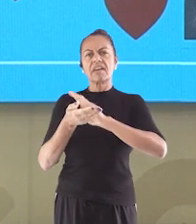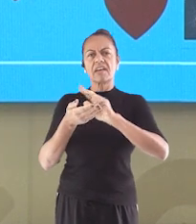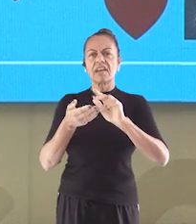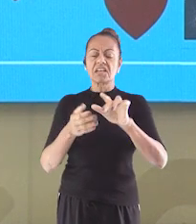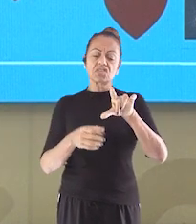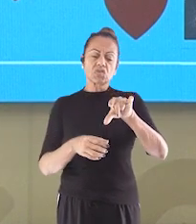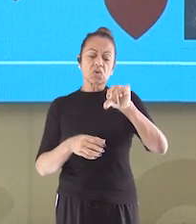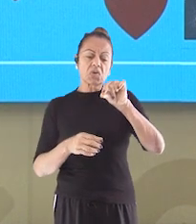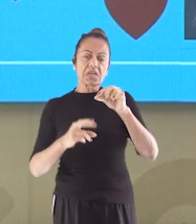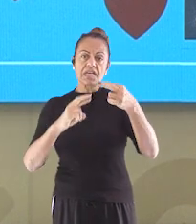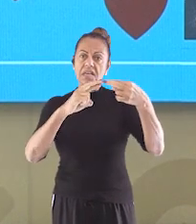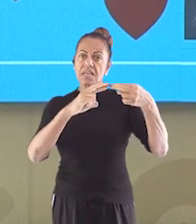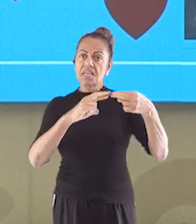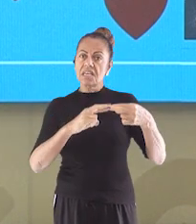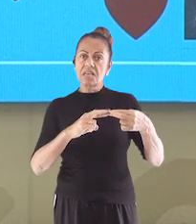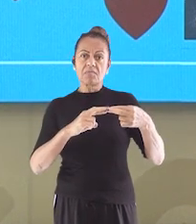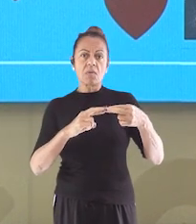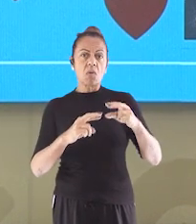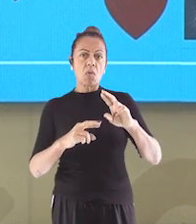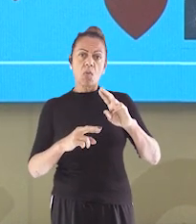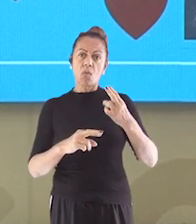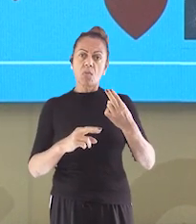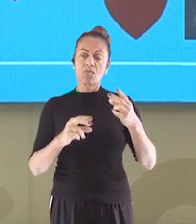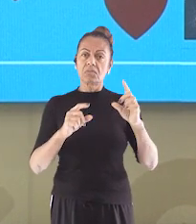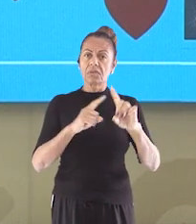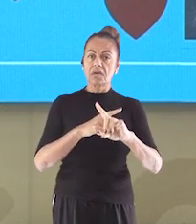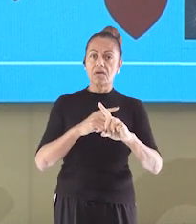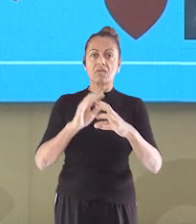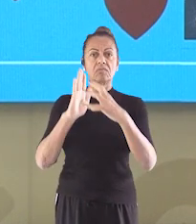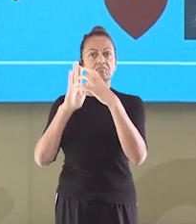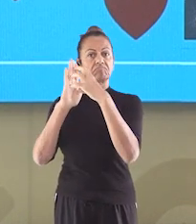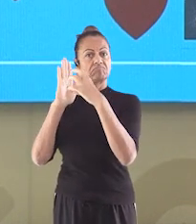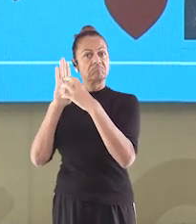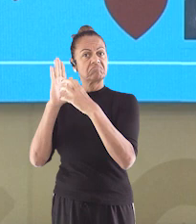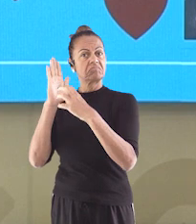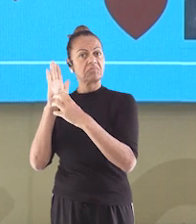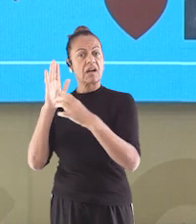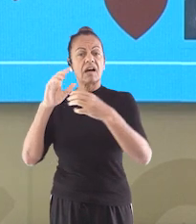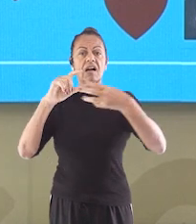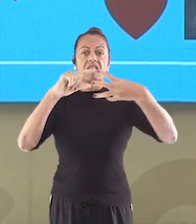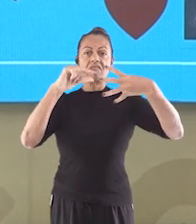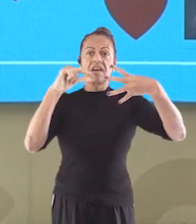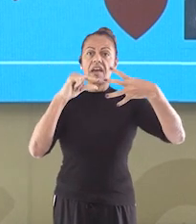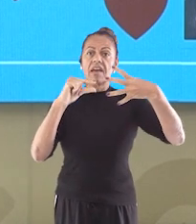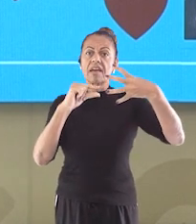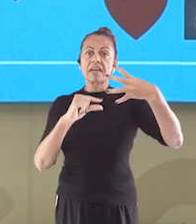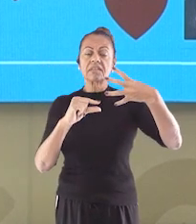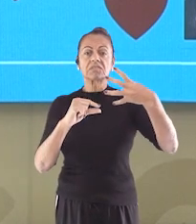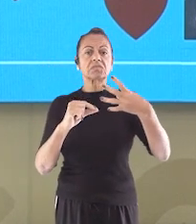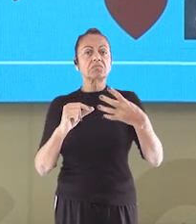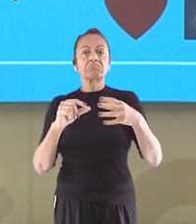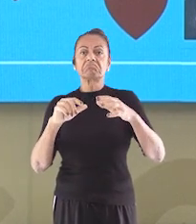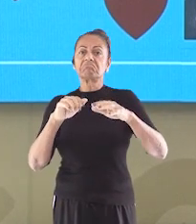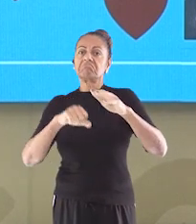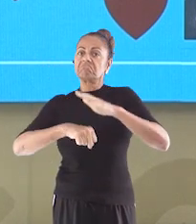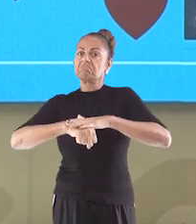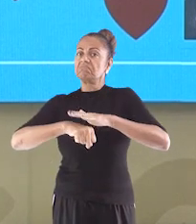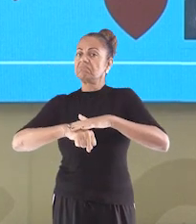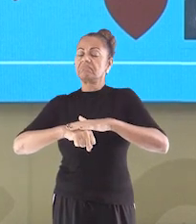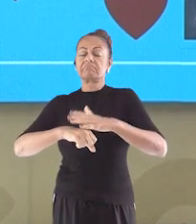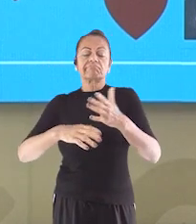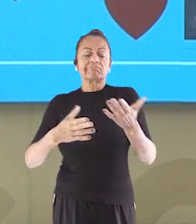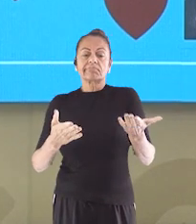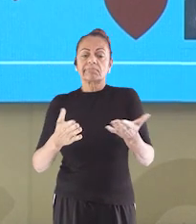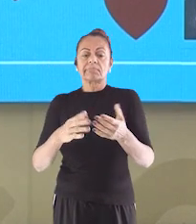escrever sobre diversos temas. Optar por colocar rimas ou não. Decidir quantas estrofes e versos terão